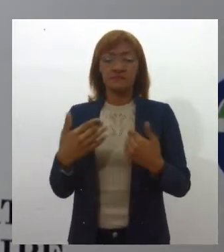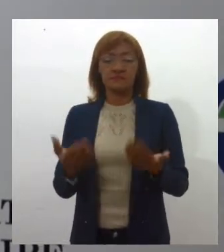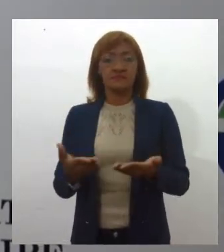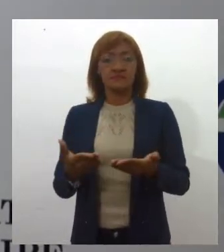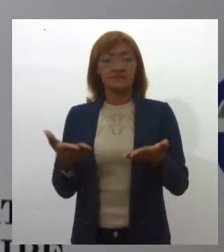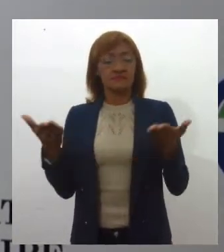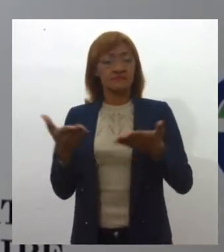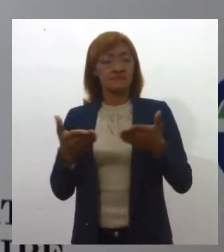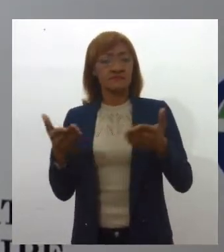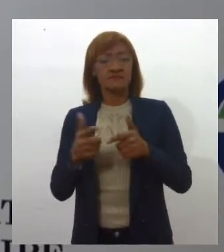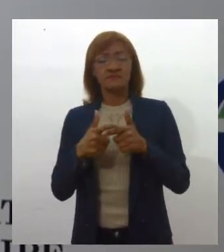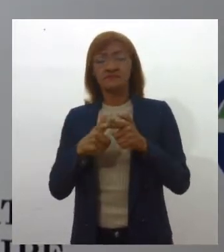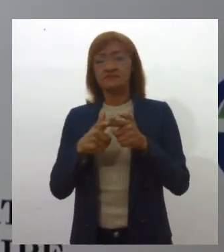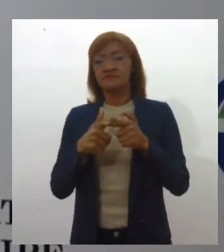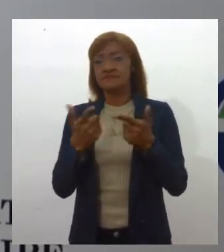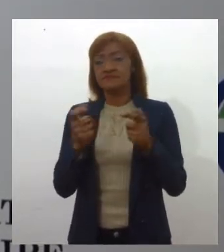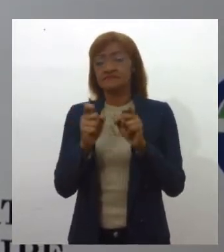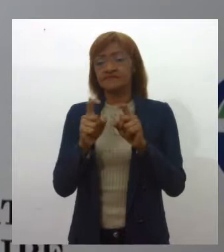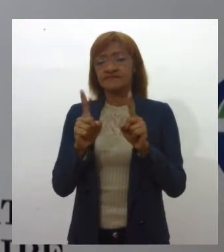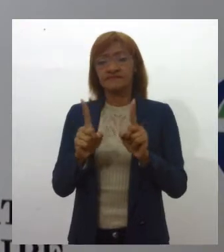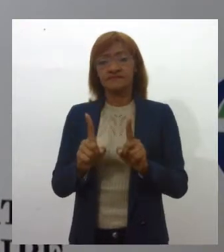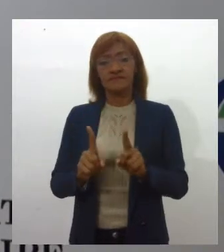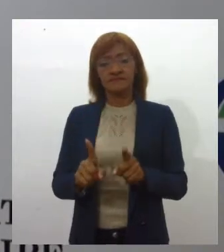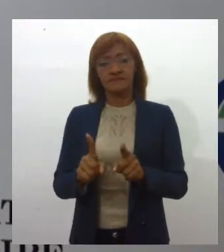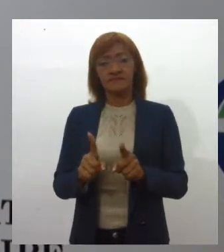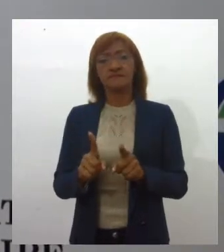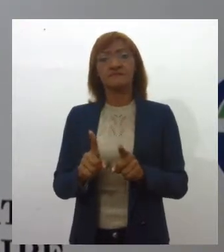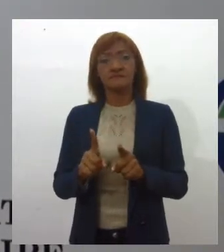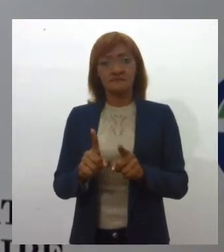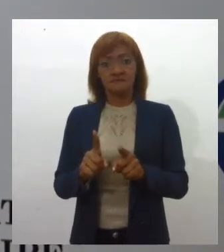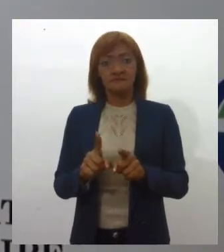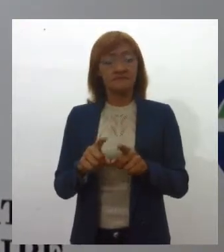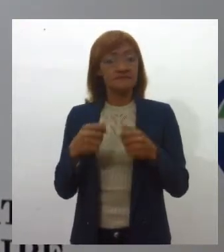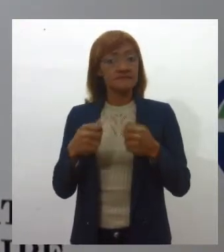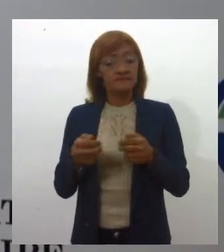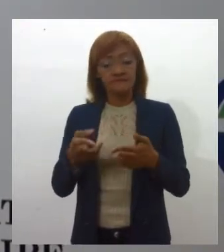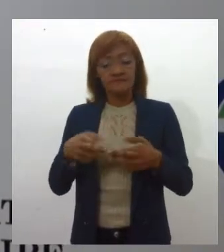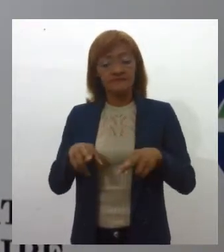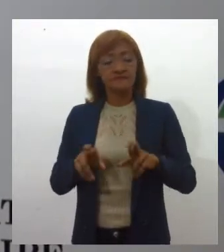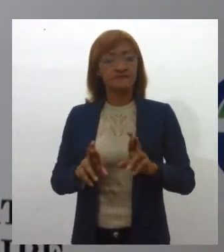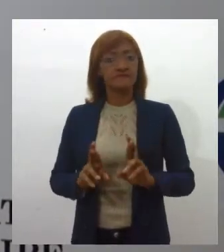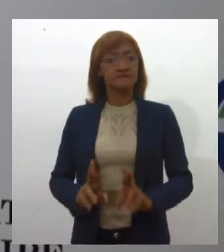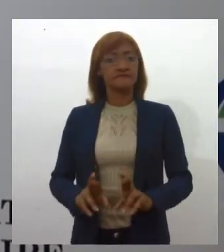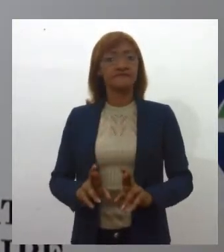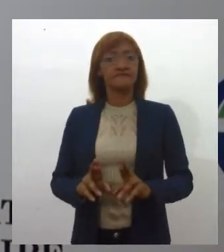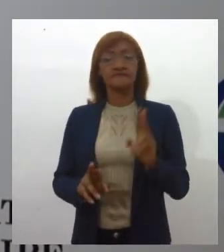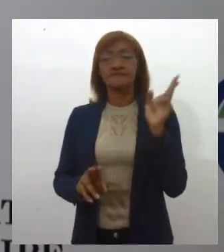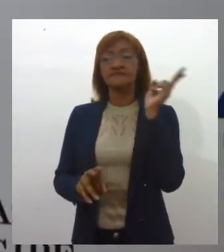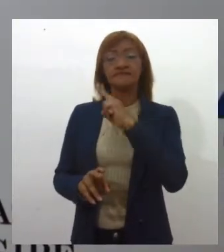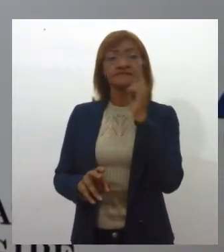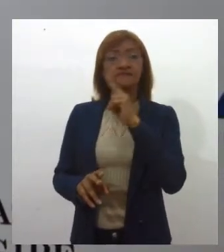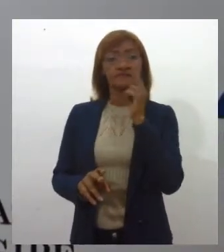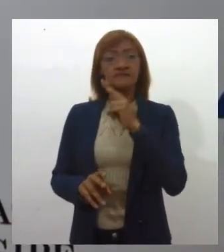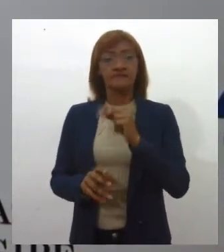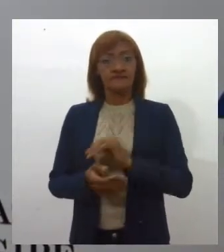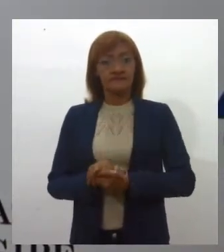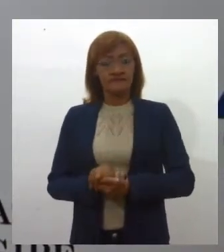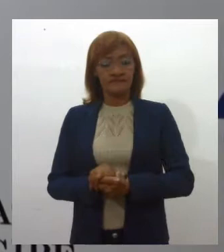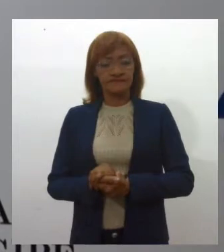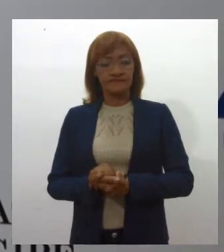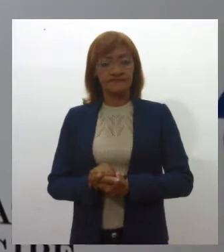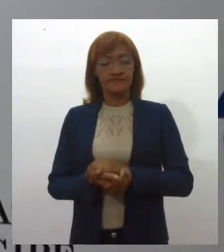do servidor público é uma situação de pauperização. Nós precisamos ter políticas urgentes para resolver isso. O servidor